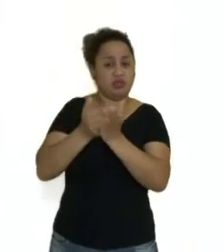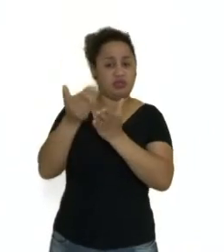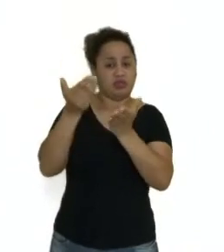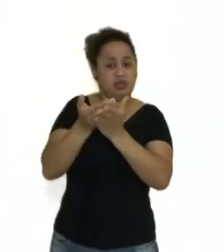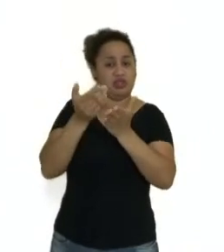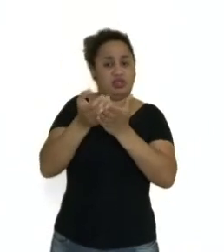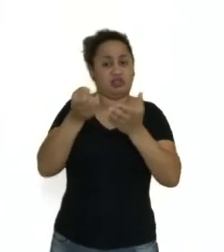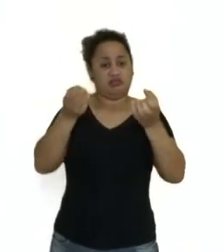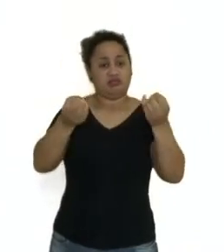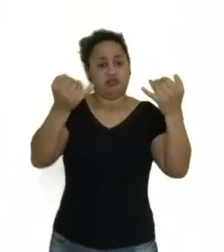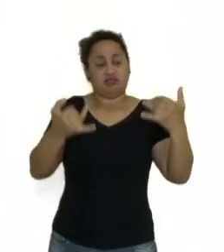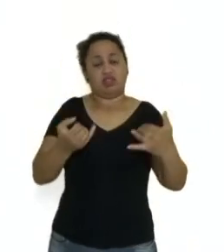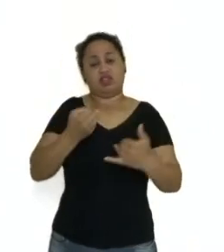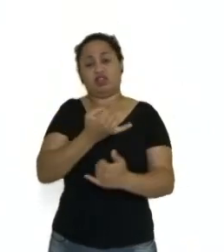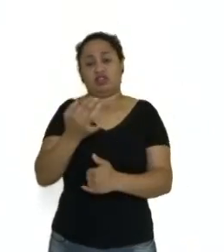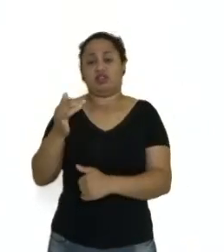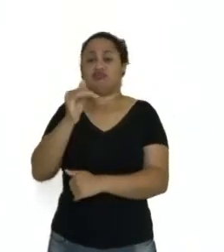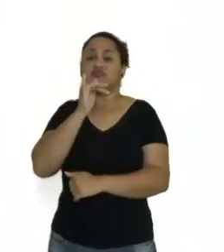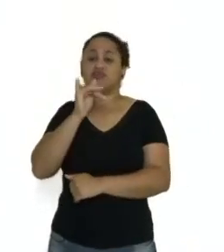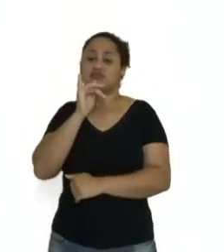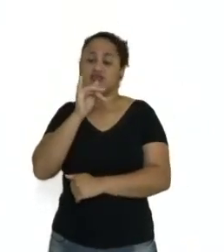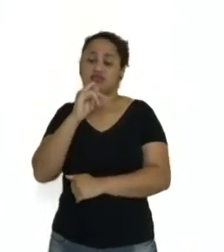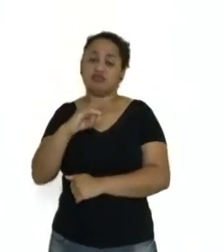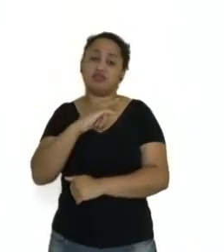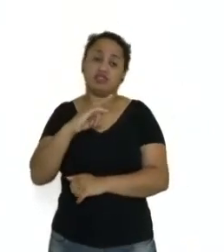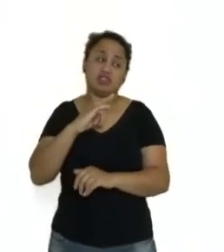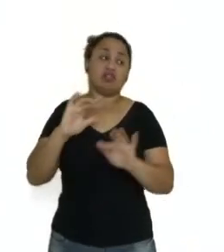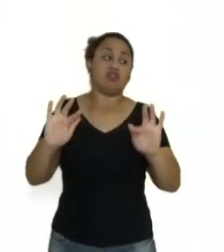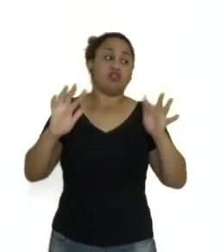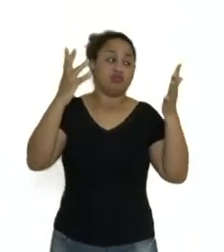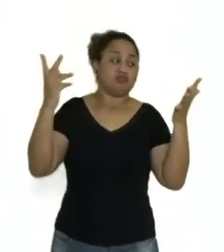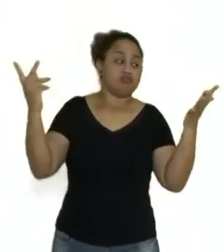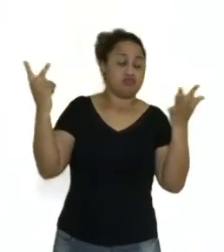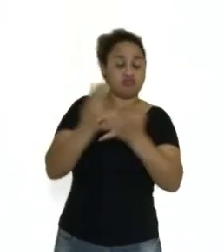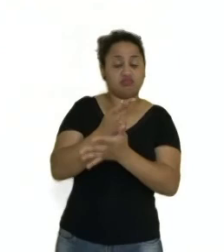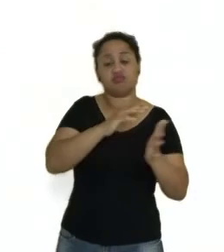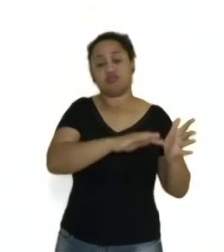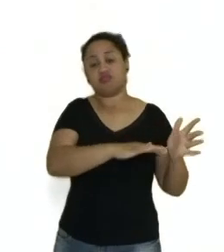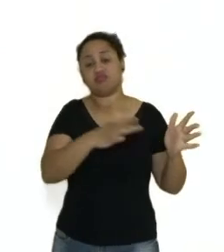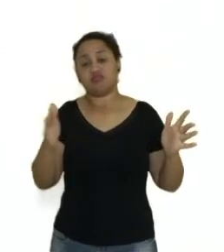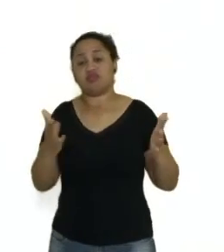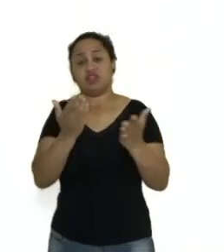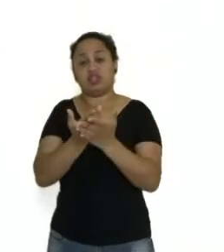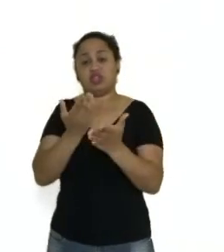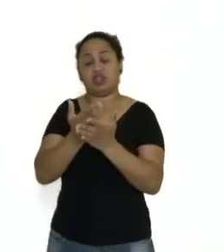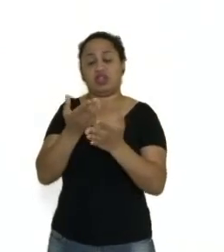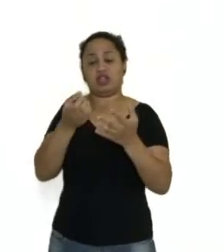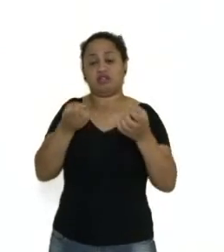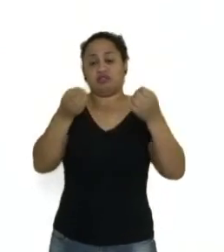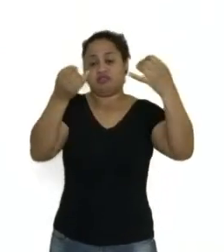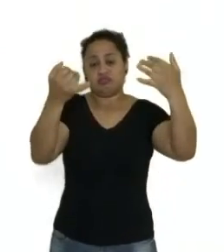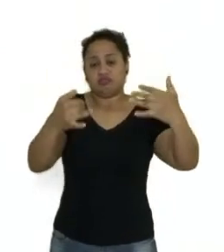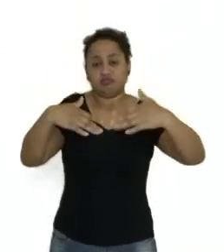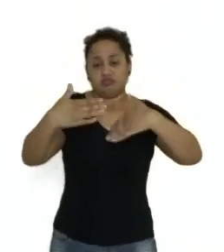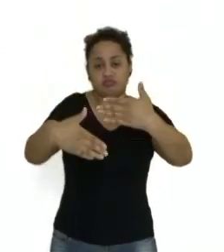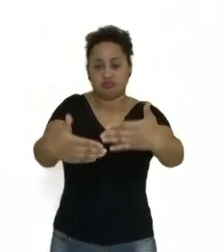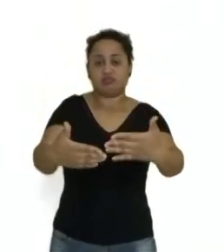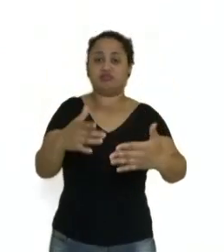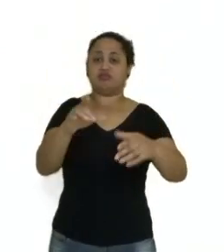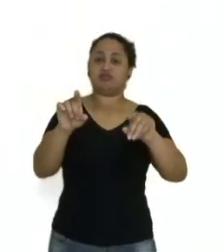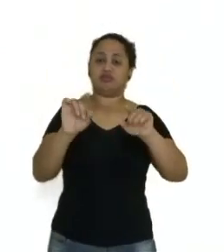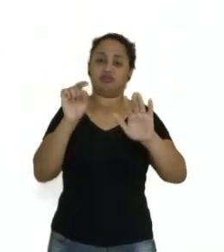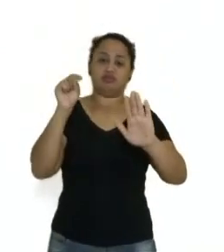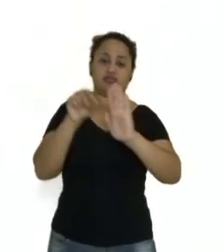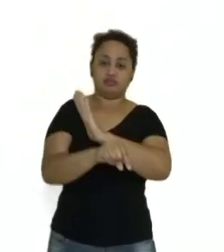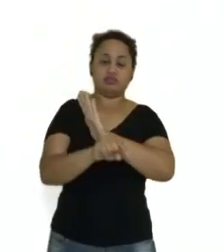a gente viu alguns exemplos aí de fenômenos aleatórios e que aí durante a aula nós desenvolvemos. Então,